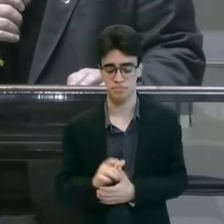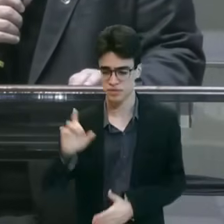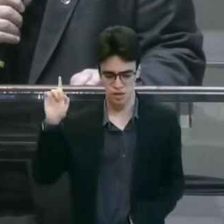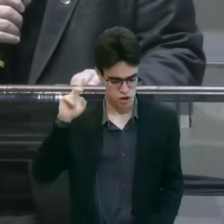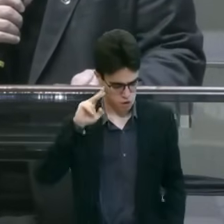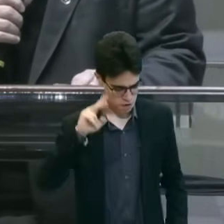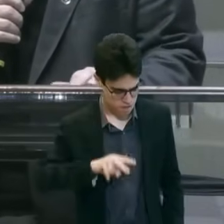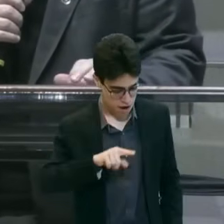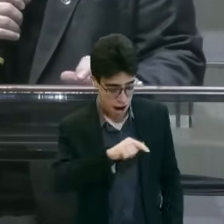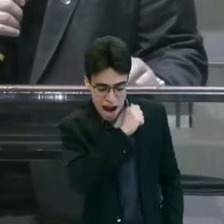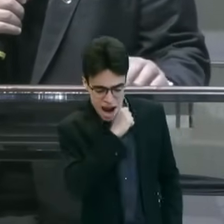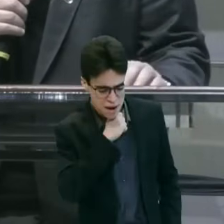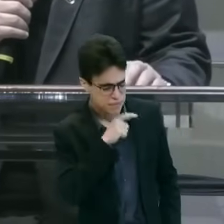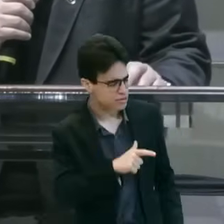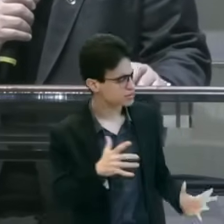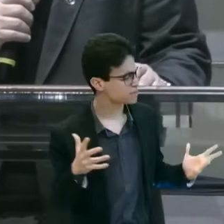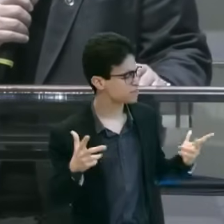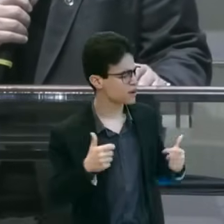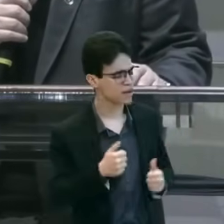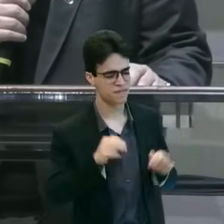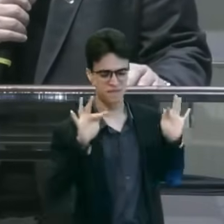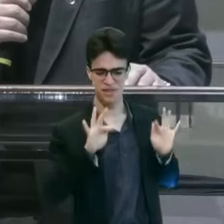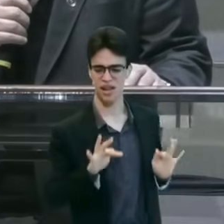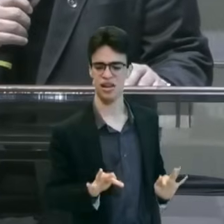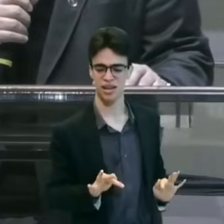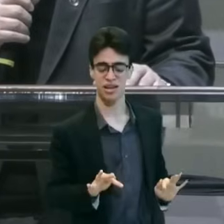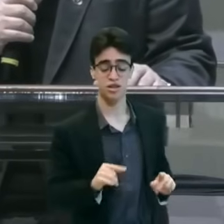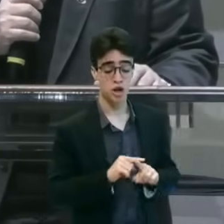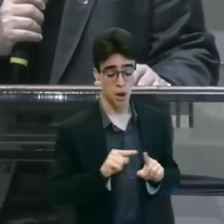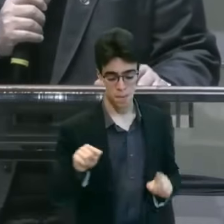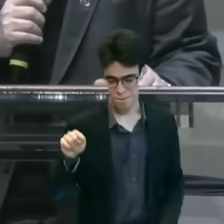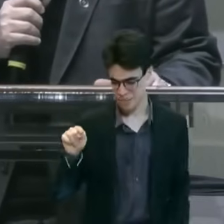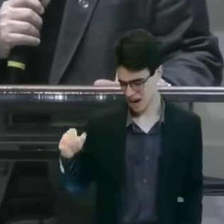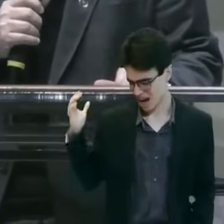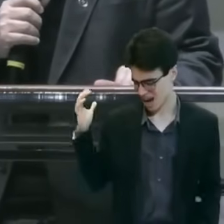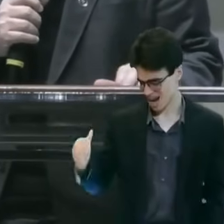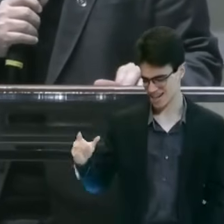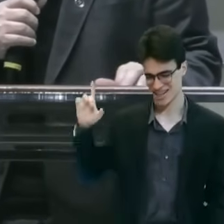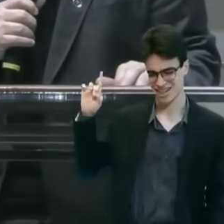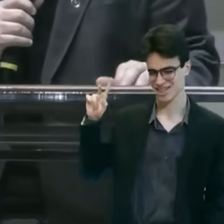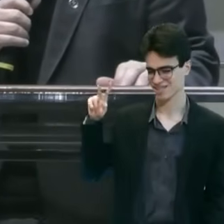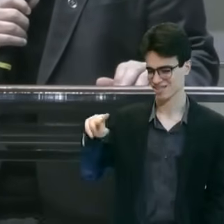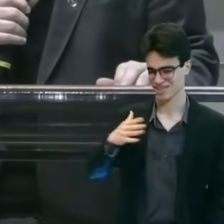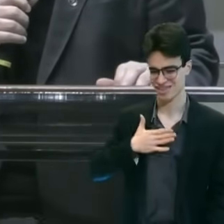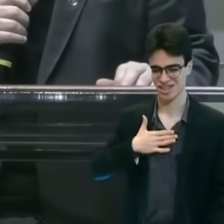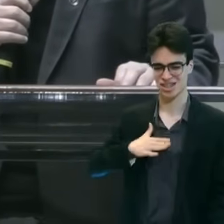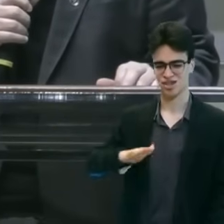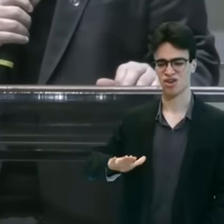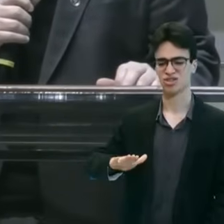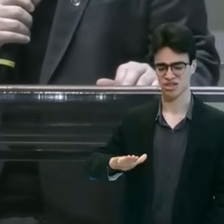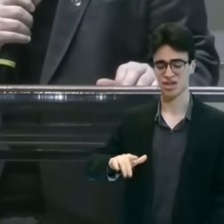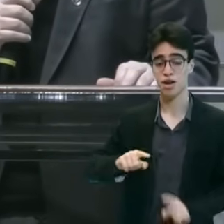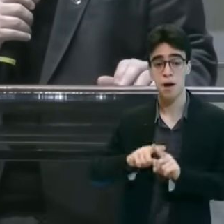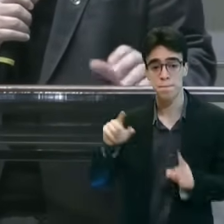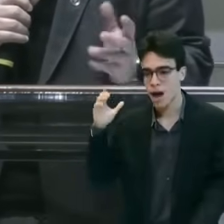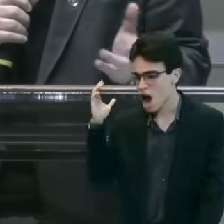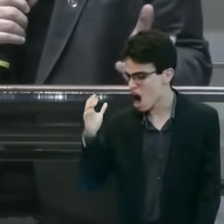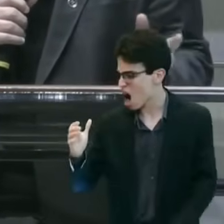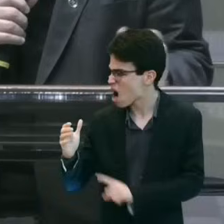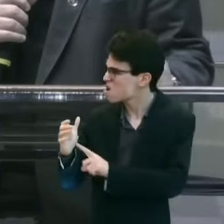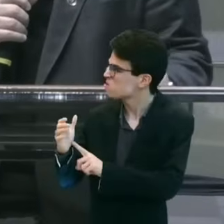ficou contente com Abel e com a sua oferta, mas rejeitou a Caim a sua oferta. E Caim